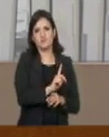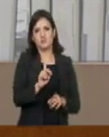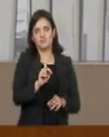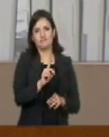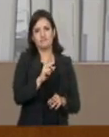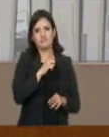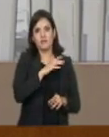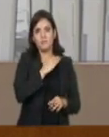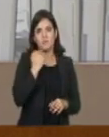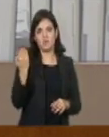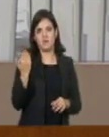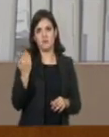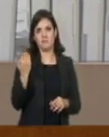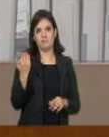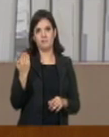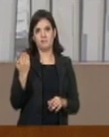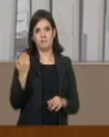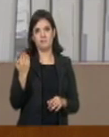No início,